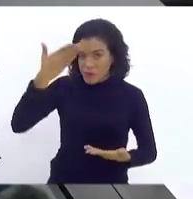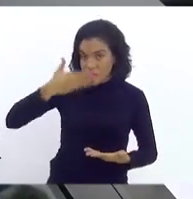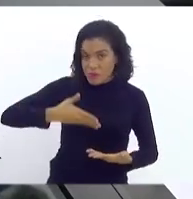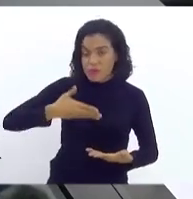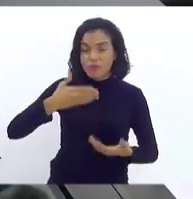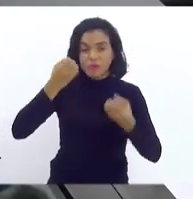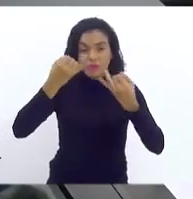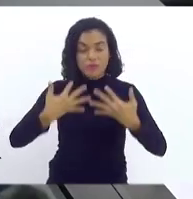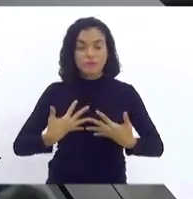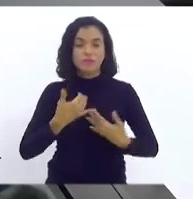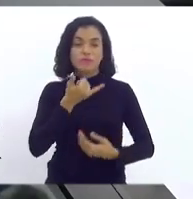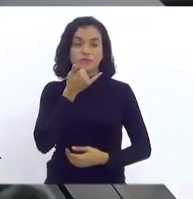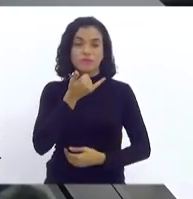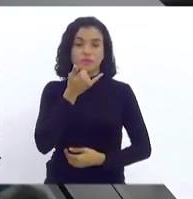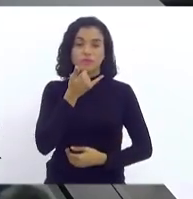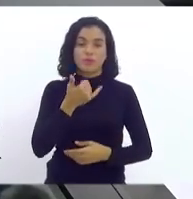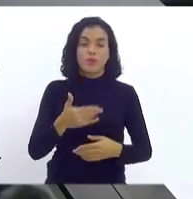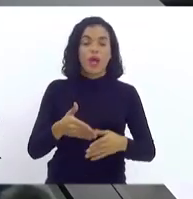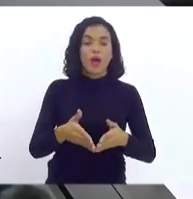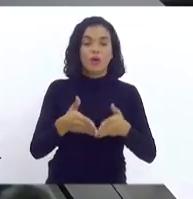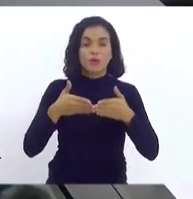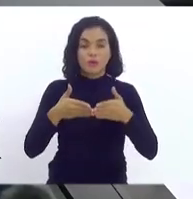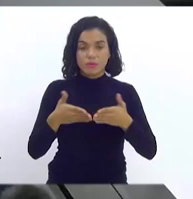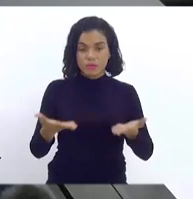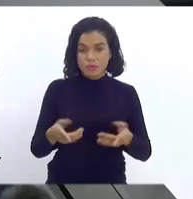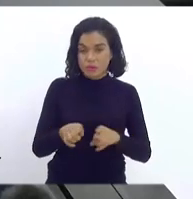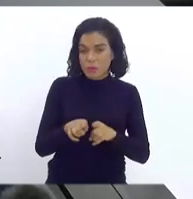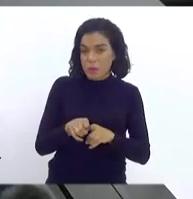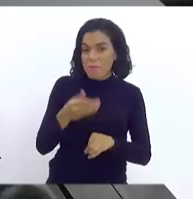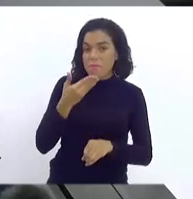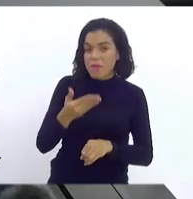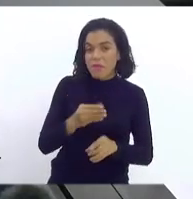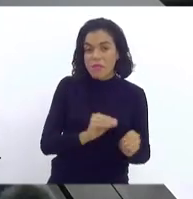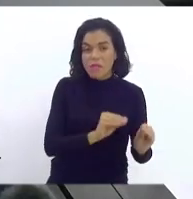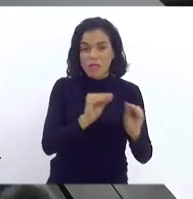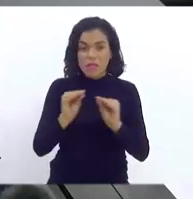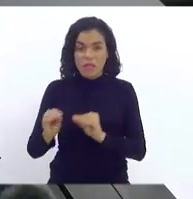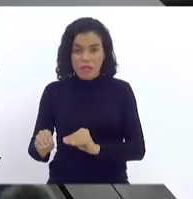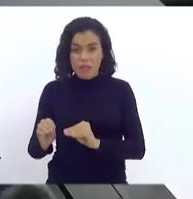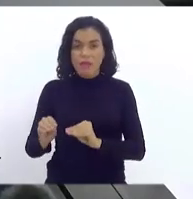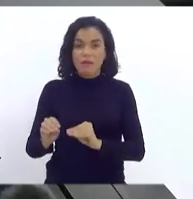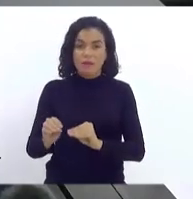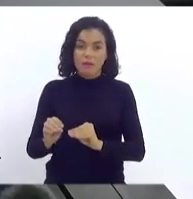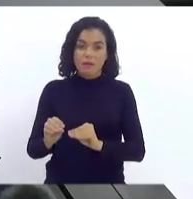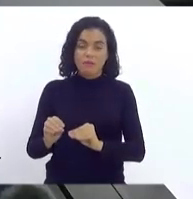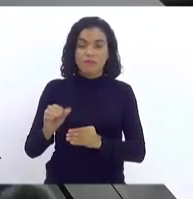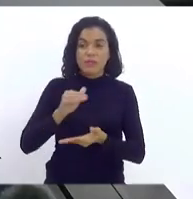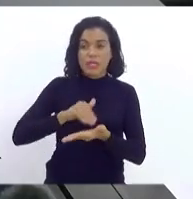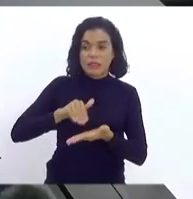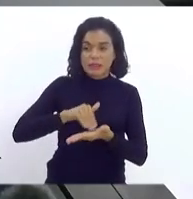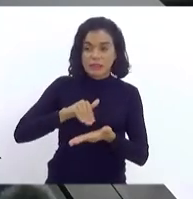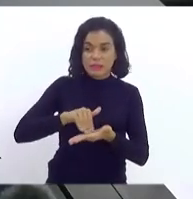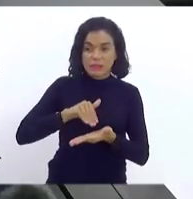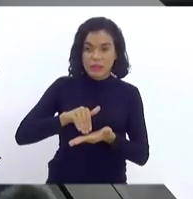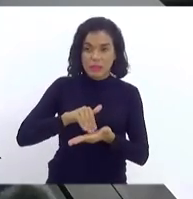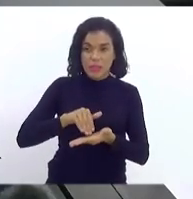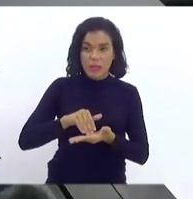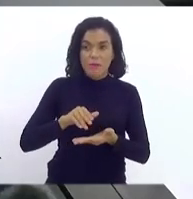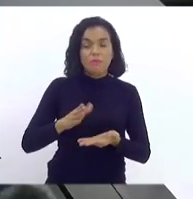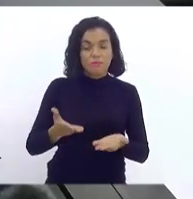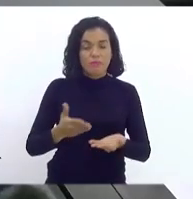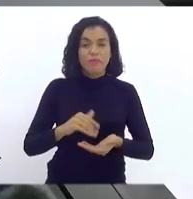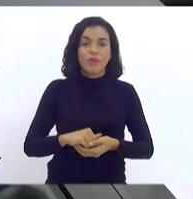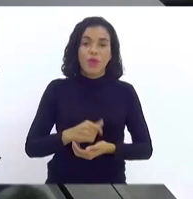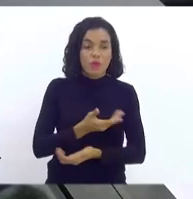ausência, dizendo que haveria um representante e pedindo para que nós remarcássemos a oitiva da secretaria, razão pela qual submeto